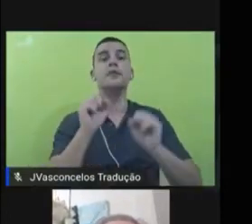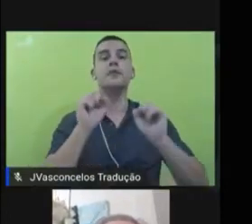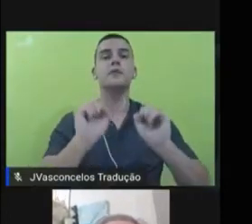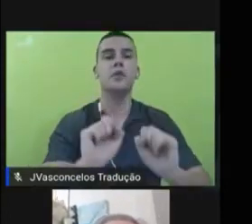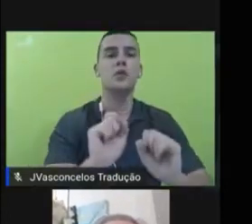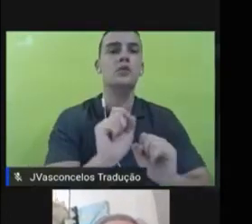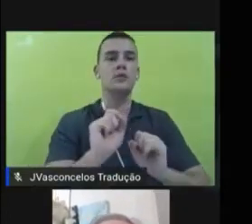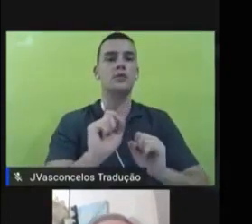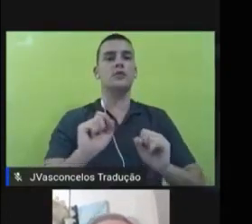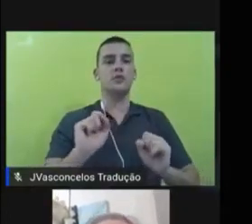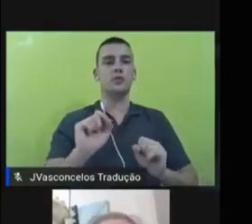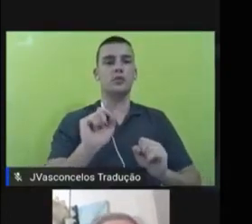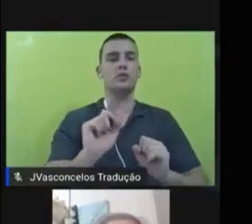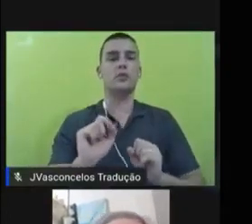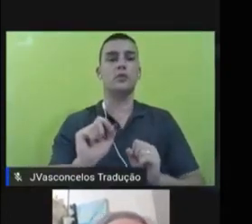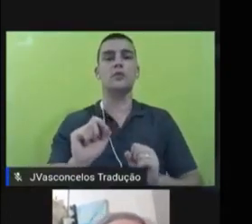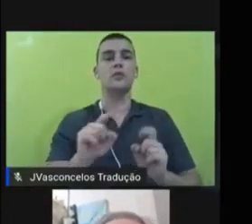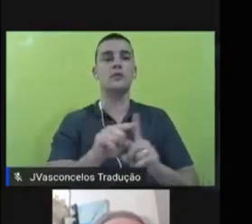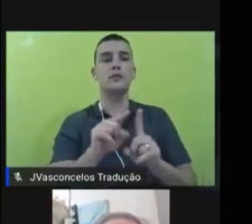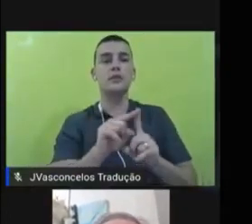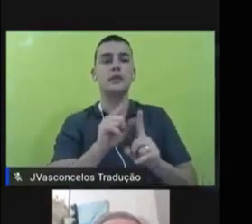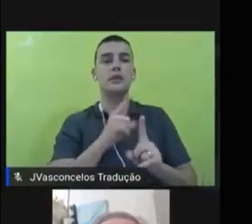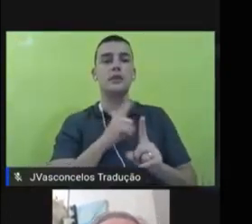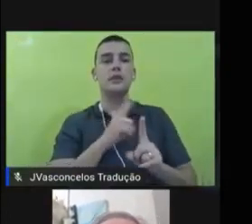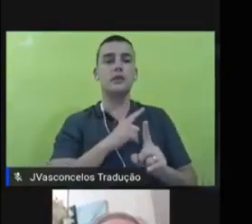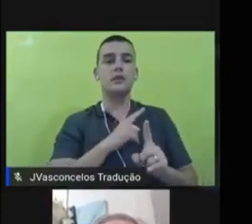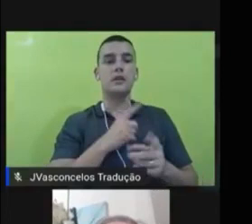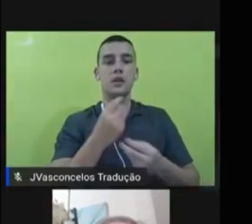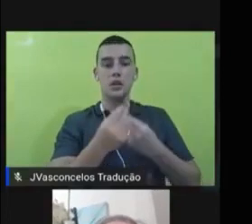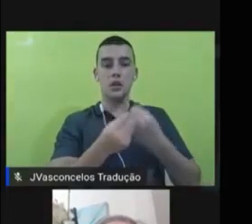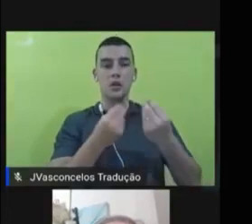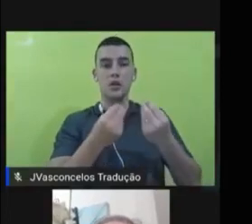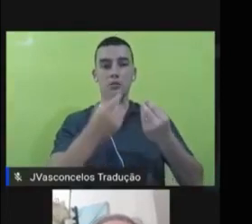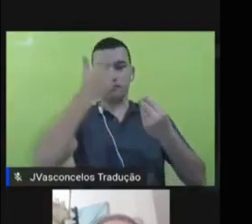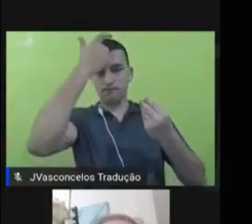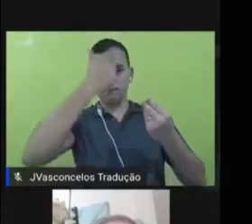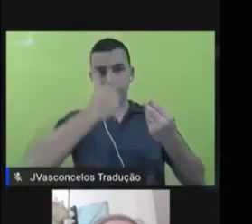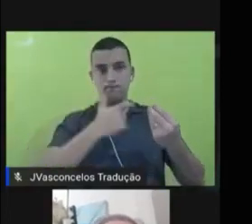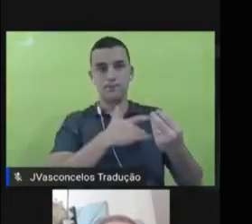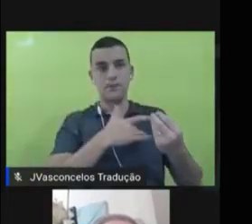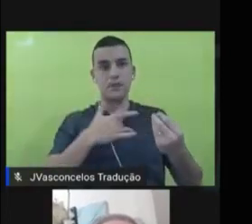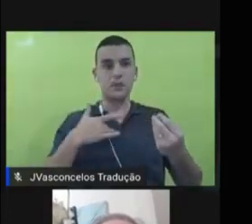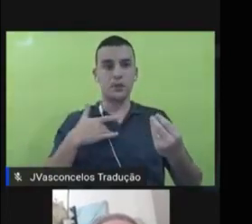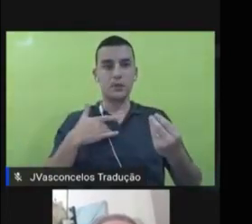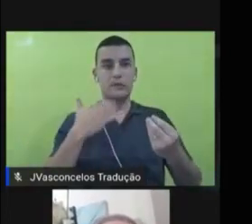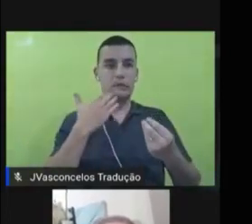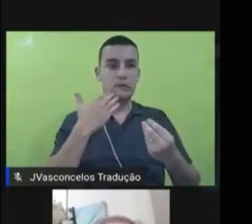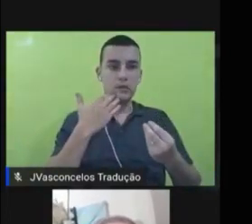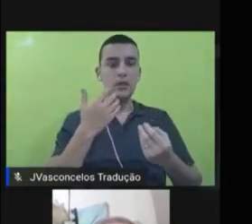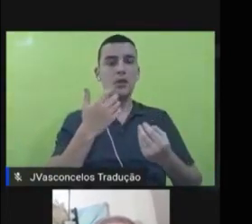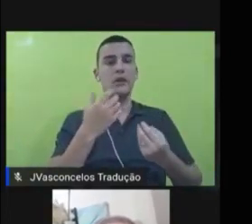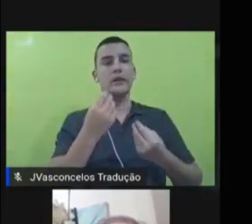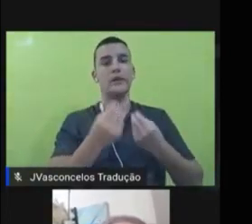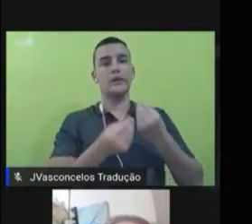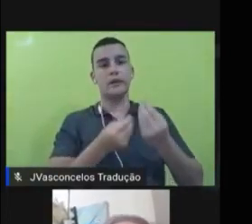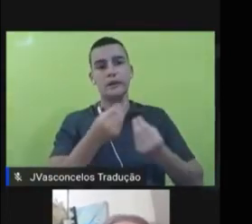também apresentar comorbidades em suas condições de saúde, que também os deixam com baixa imunidade,